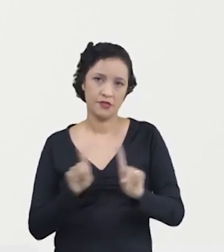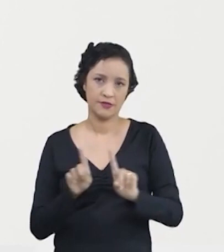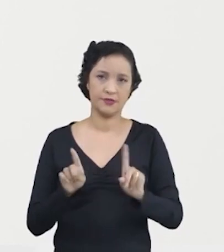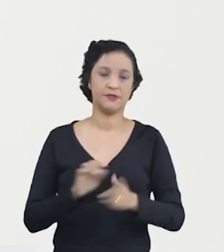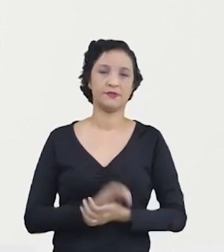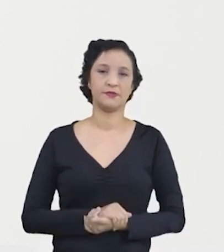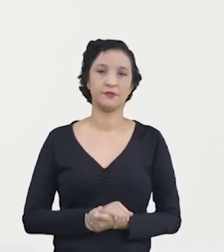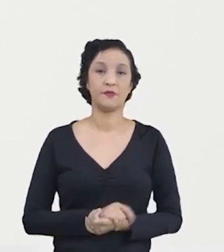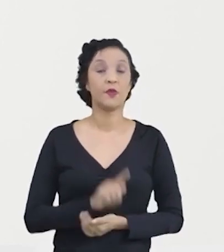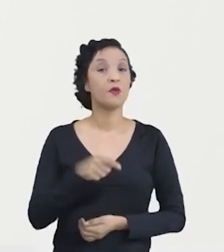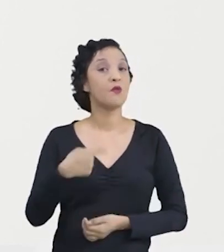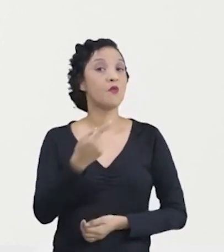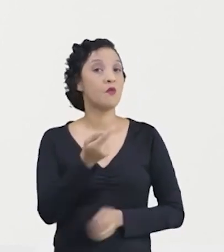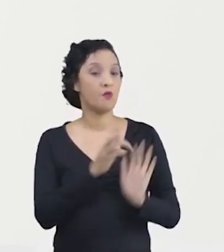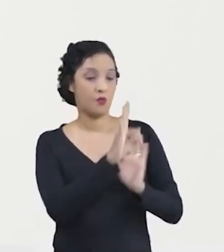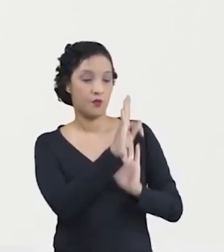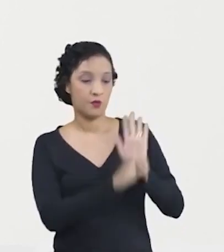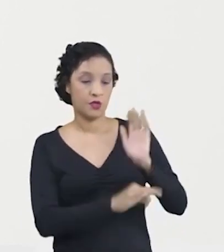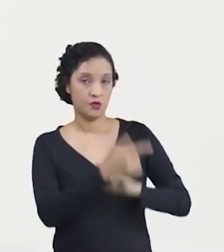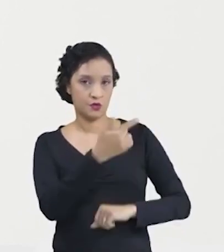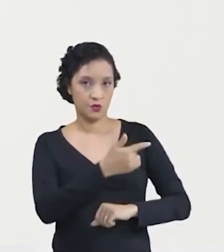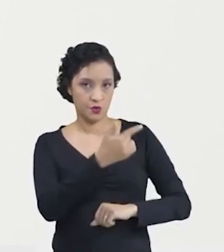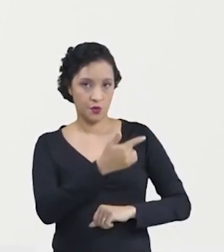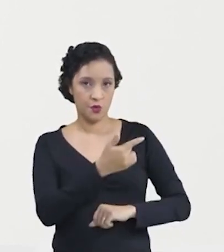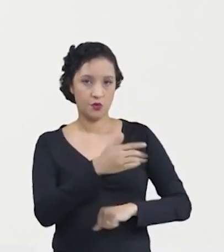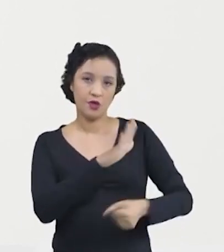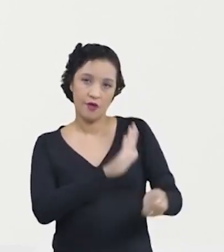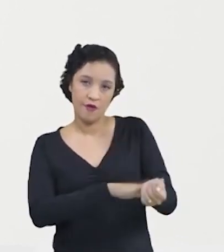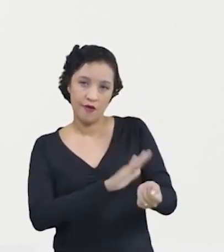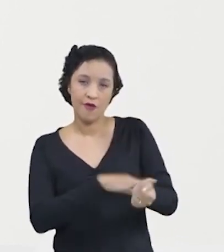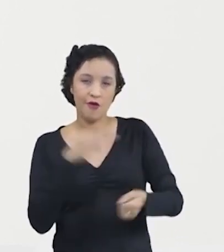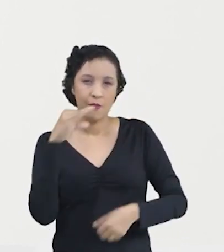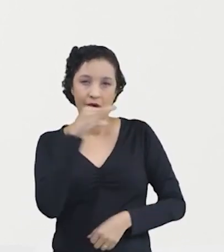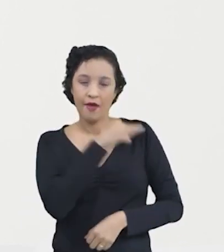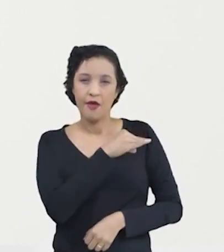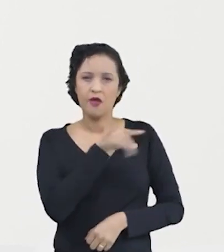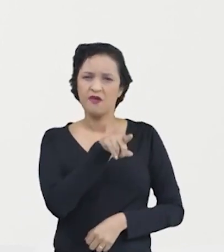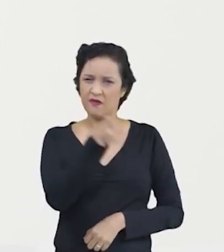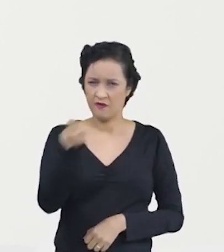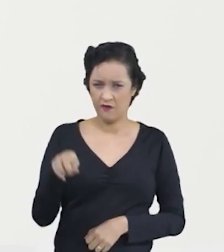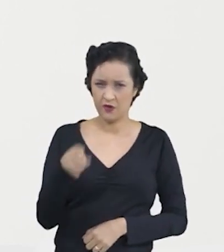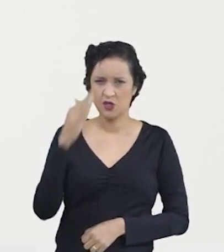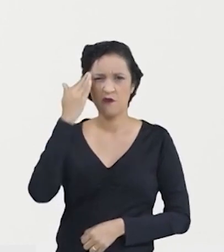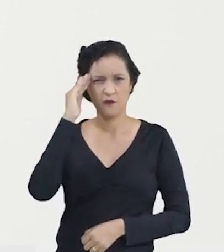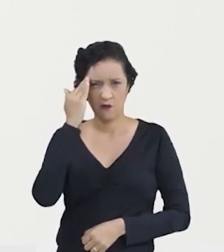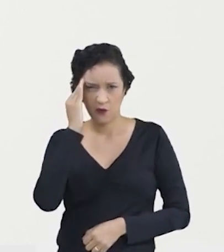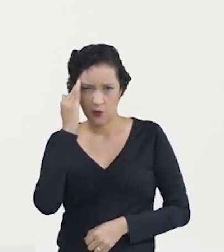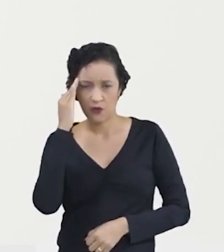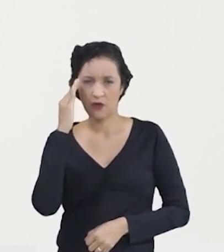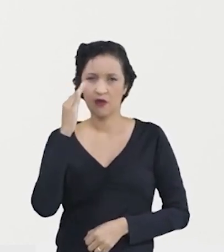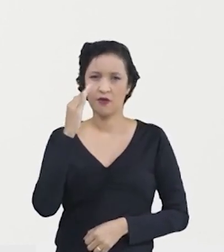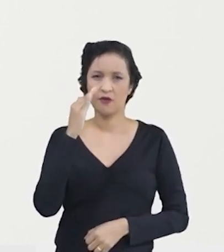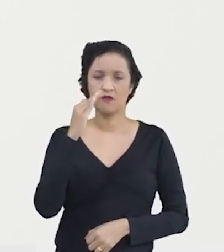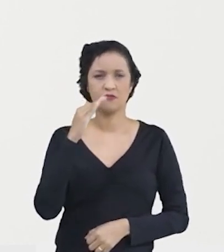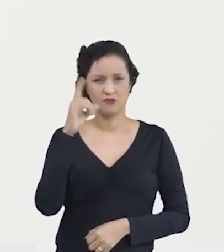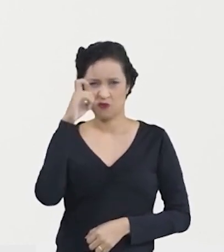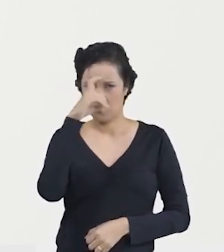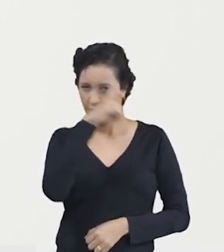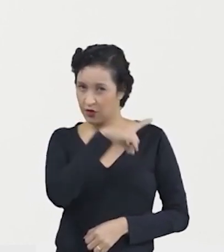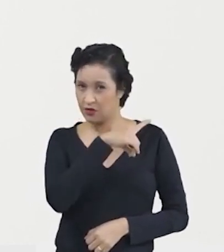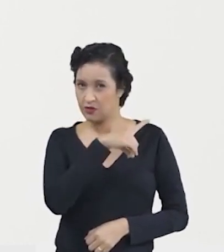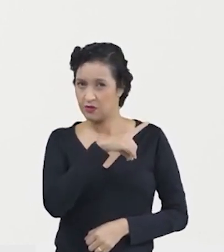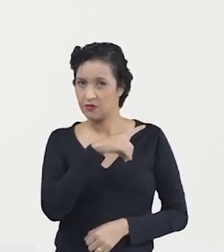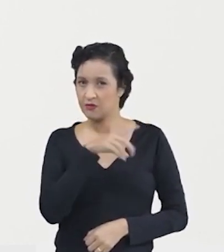O texto 2, Ritmo Quente, vocês tiveram dificuldade de entender como é que se dança a música? Toda a orientação